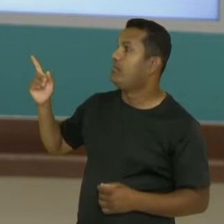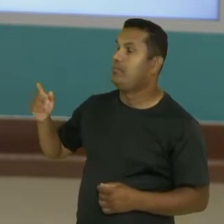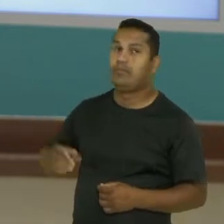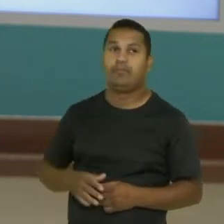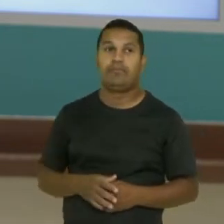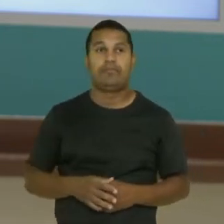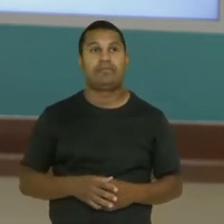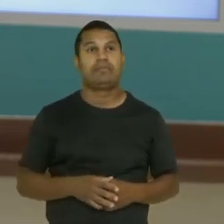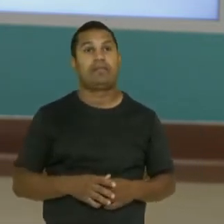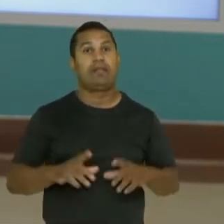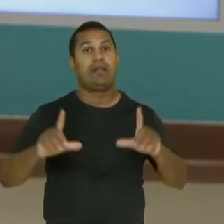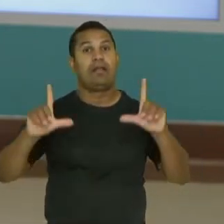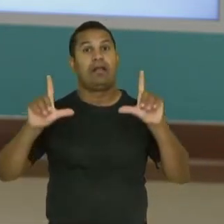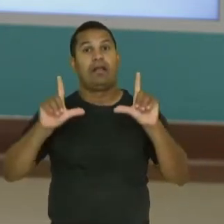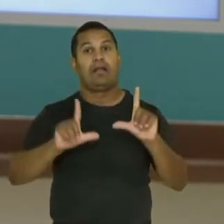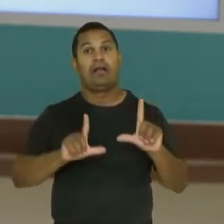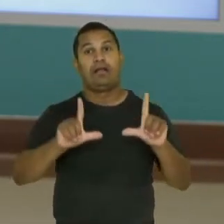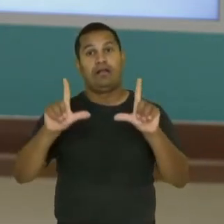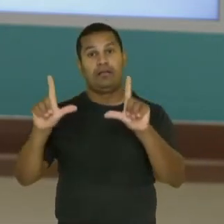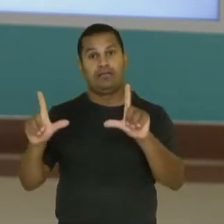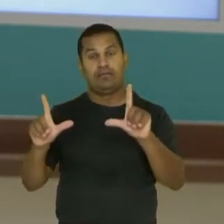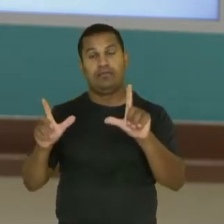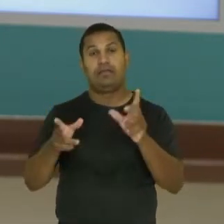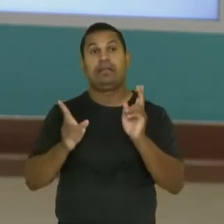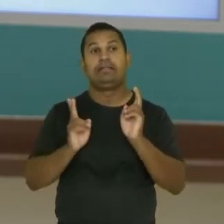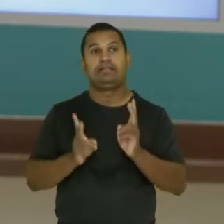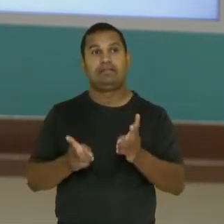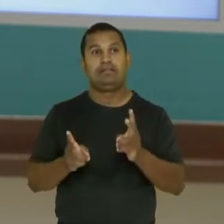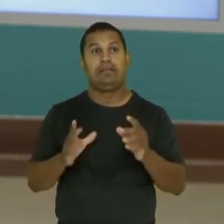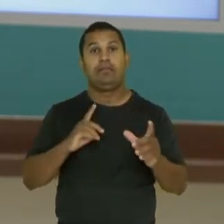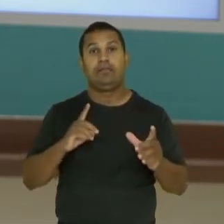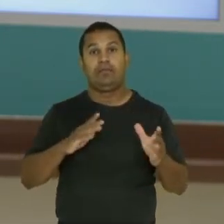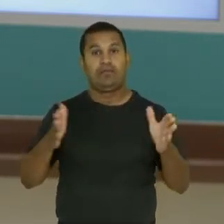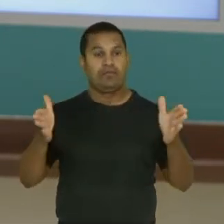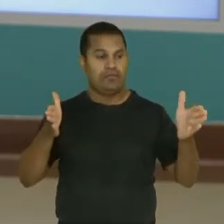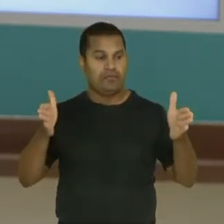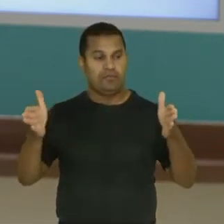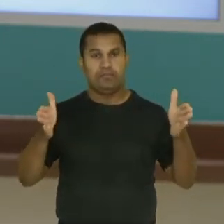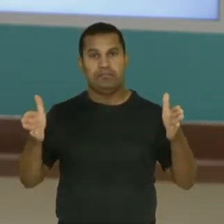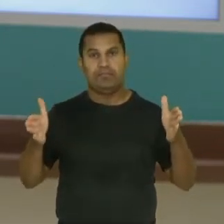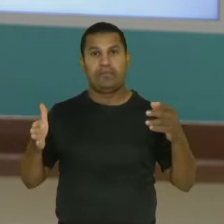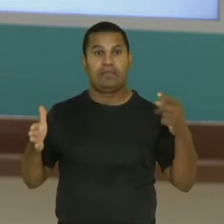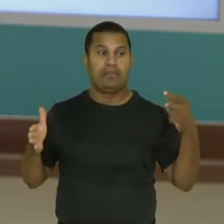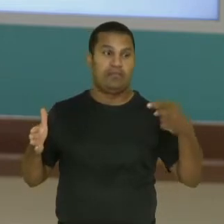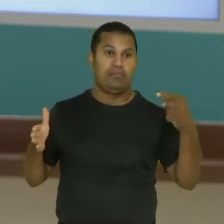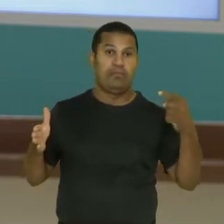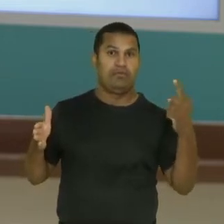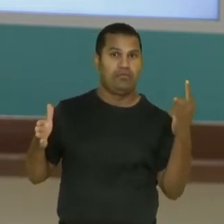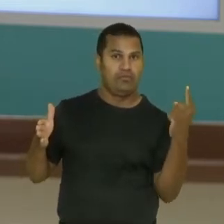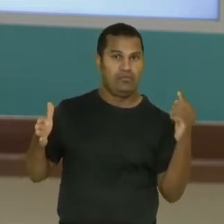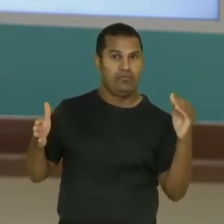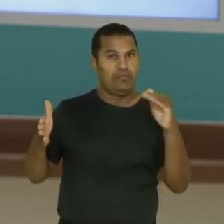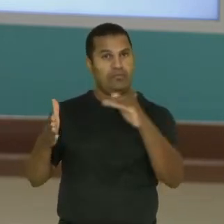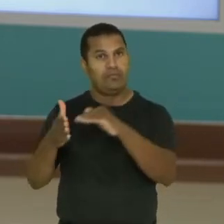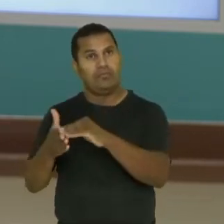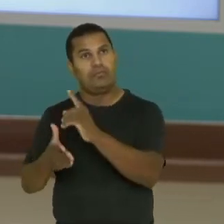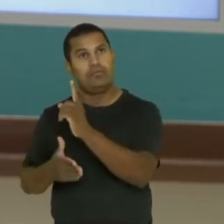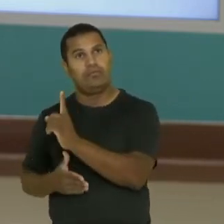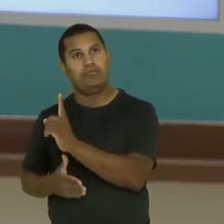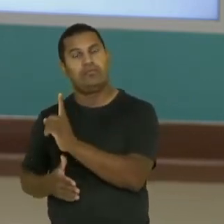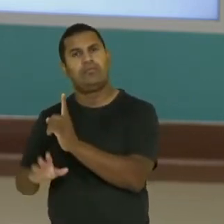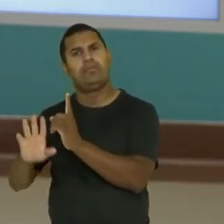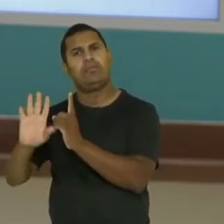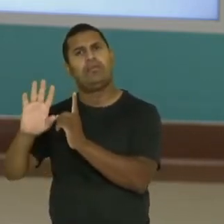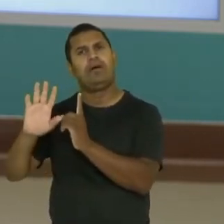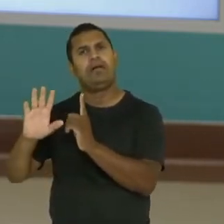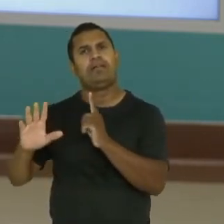função é -1 a 1. Só que ela foi multiplicada pelo valor atribuído ao parâmetro b. Então, o